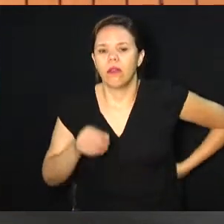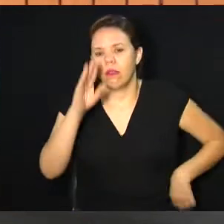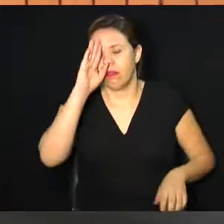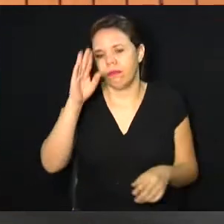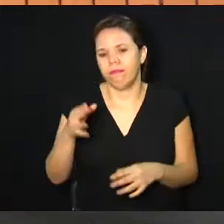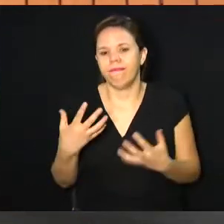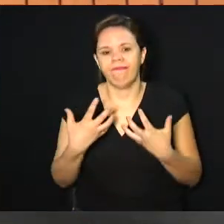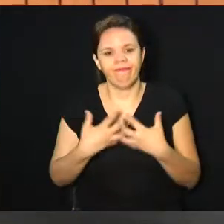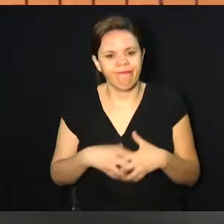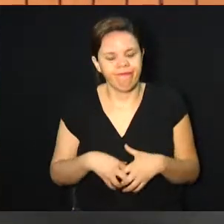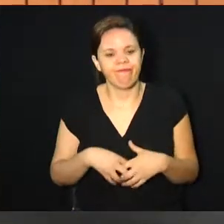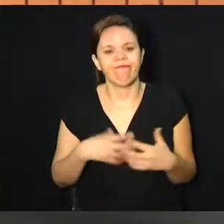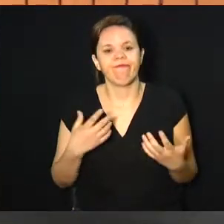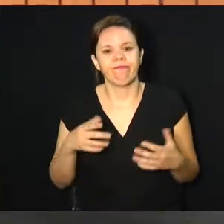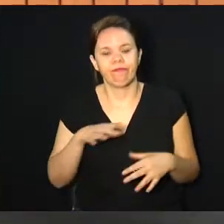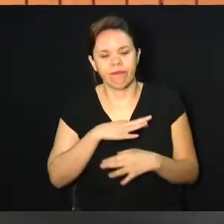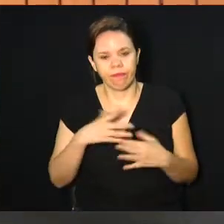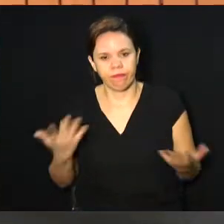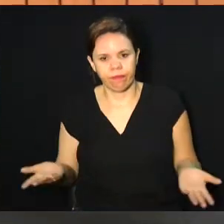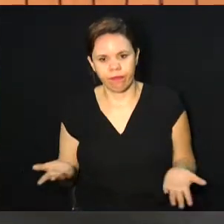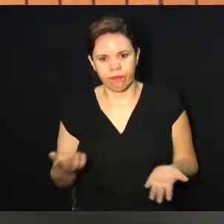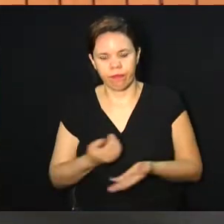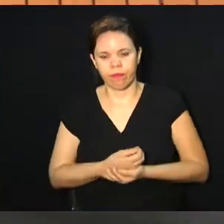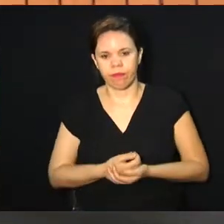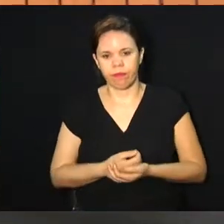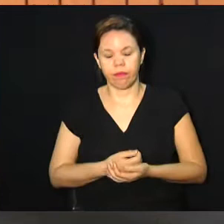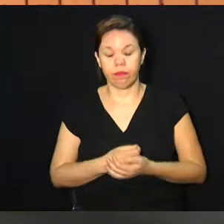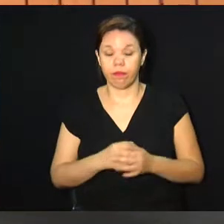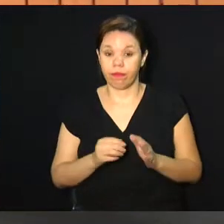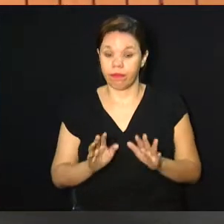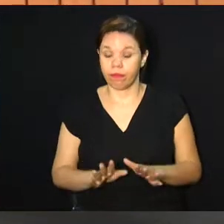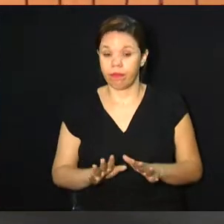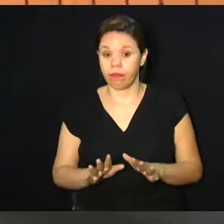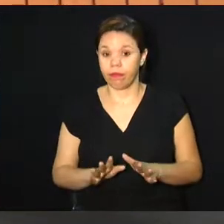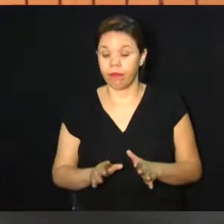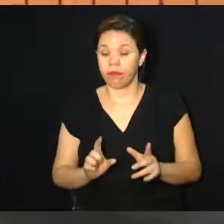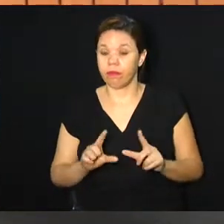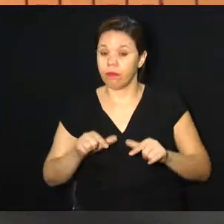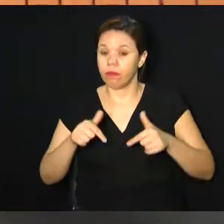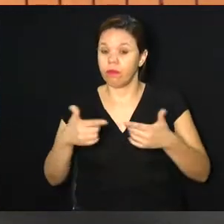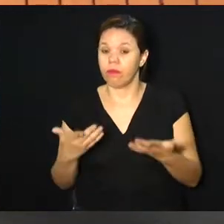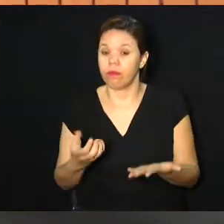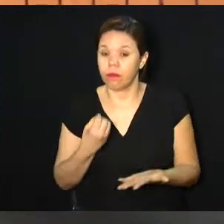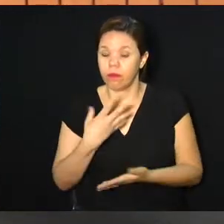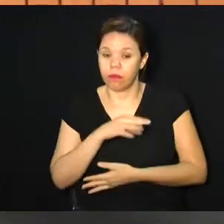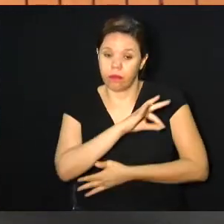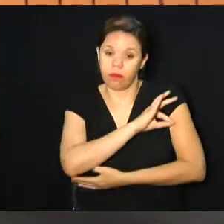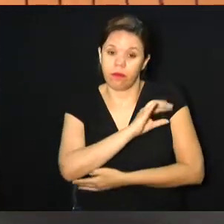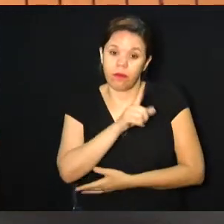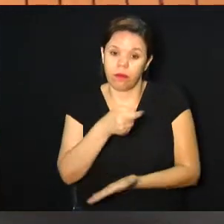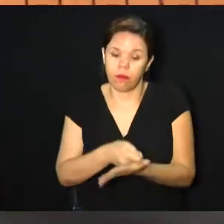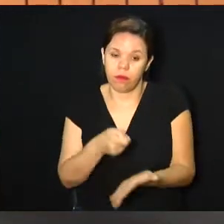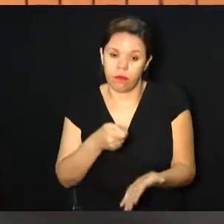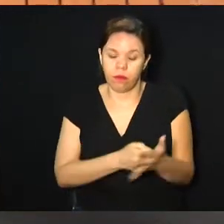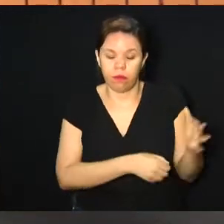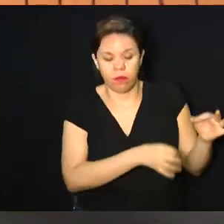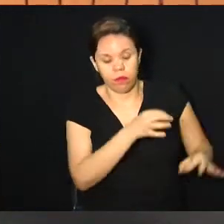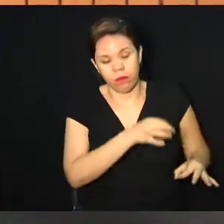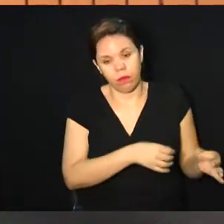funcionamento da cidade. Então, apesar das boas iniciativas da Prefeitura depois da obrigação judicial,